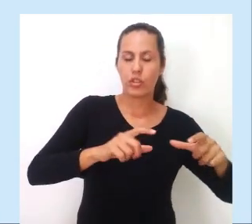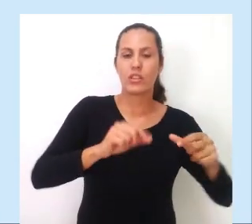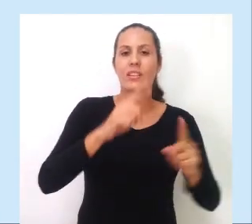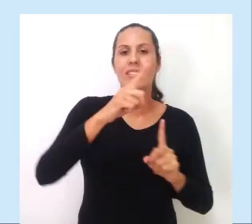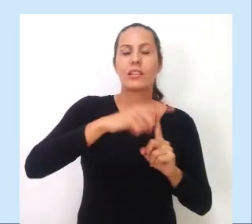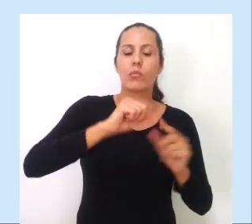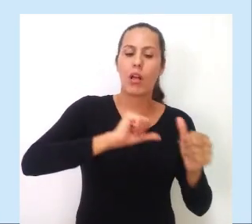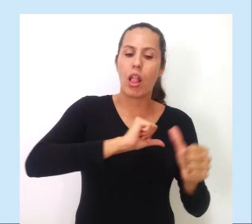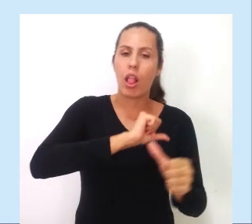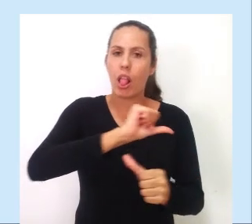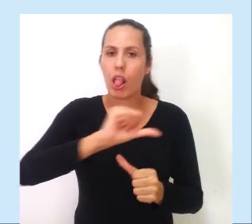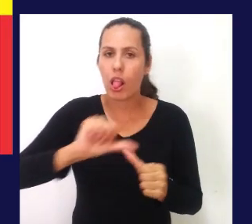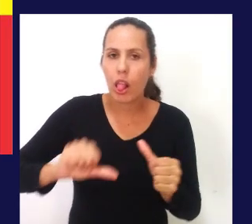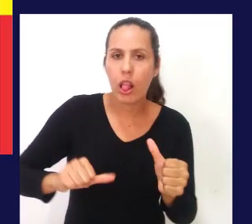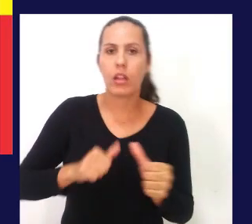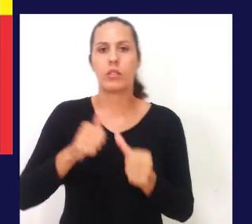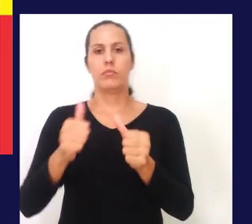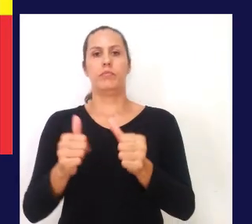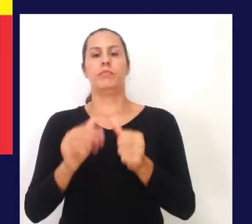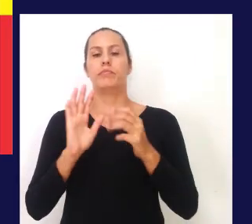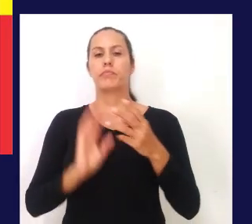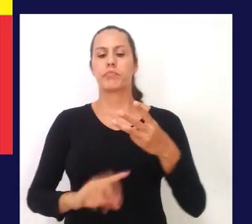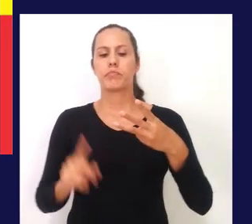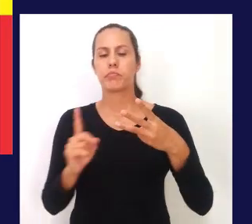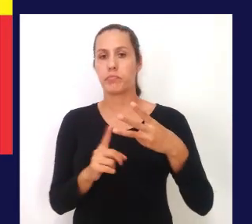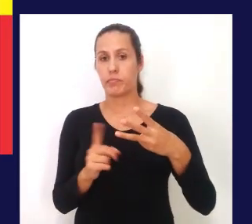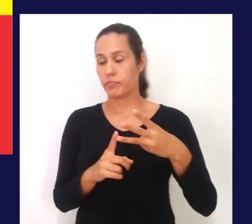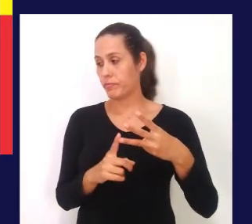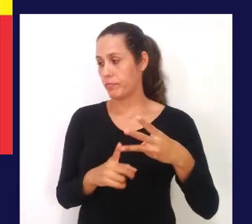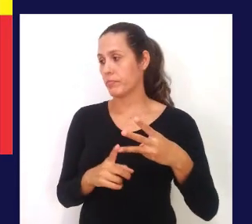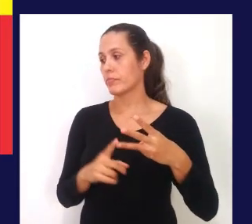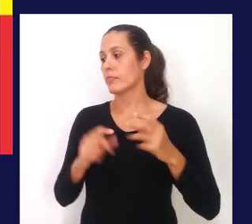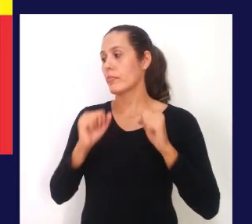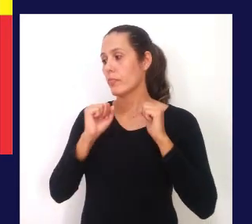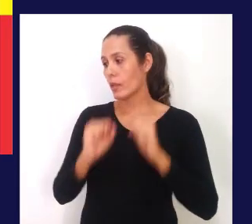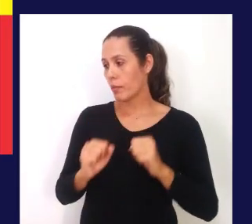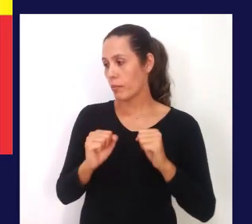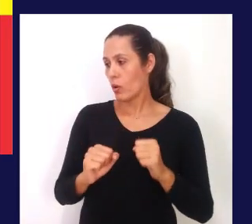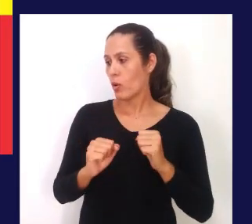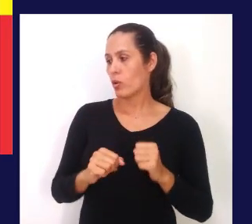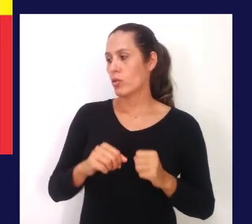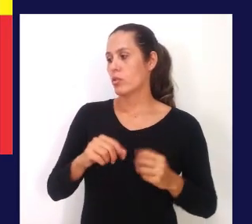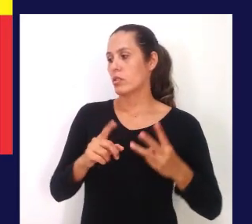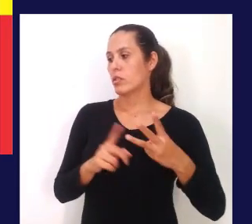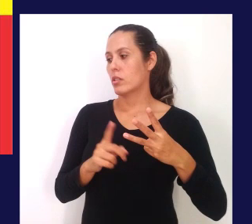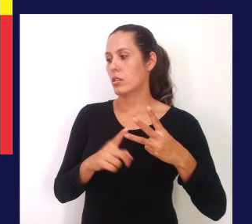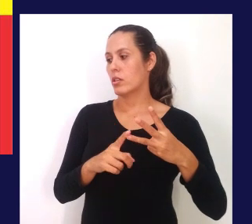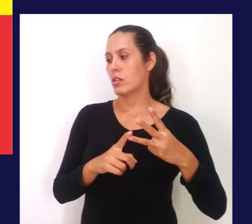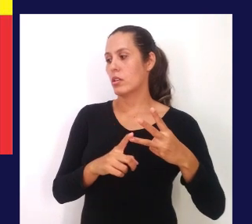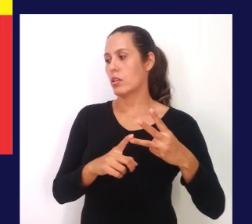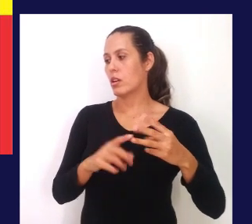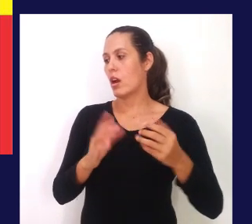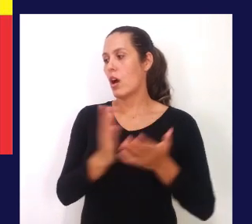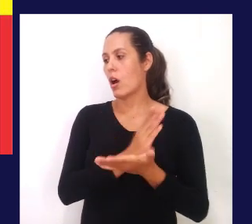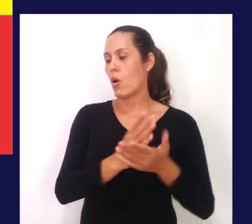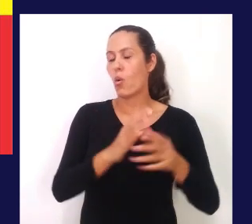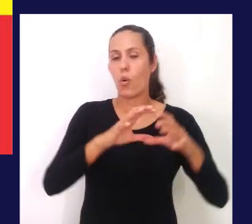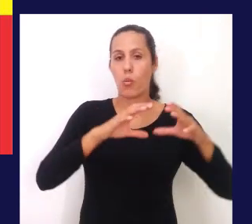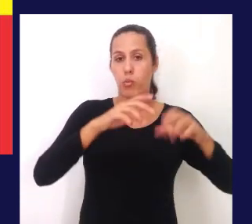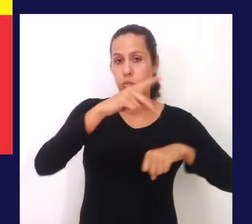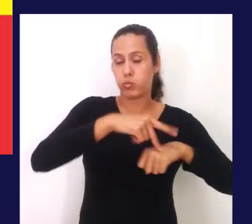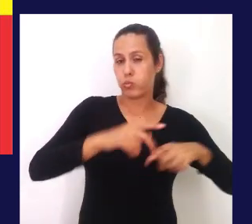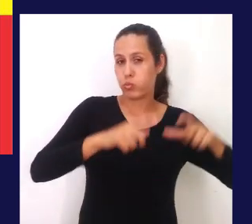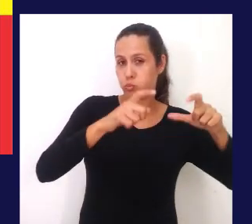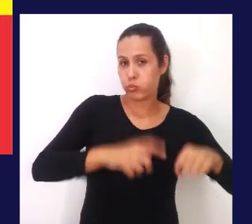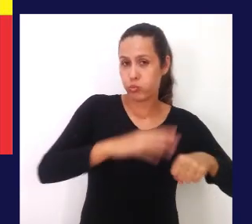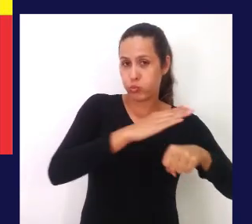a rocha está se transformando. No caso aí da rocha metamórfica, pode ser da rocha